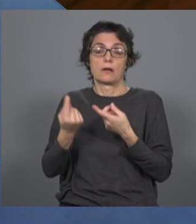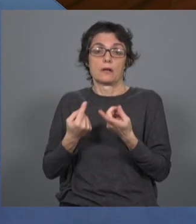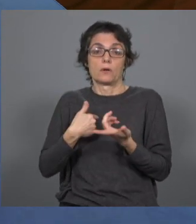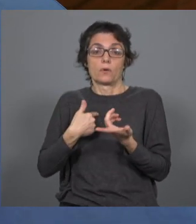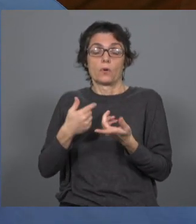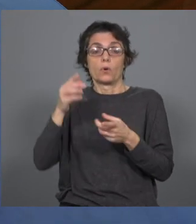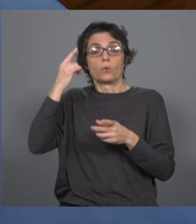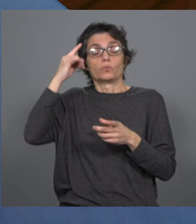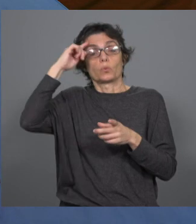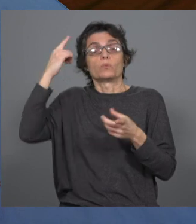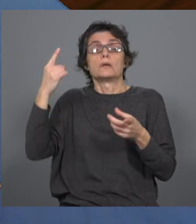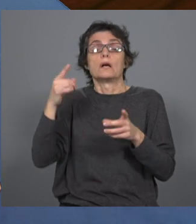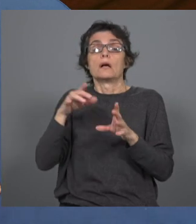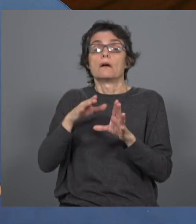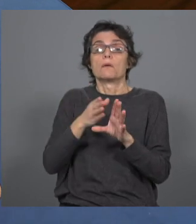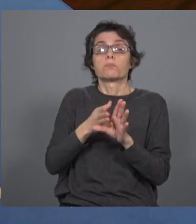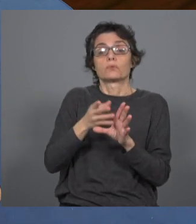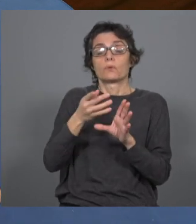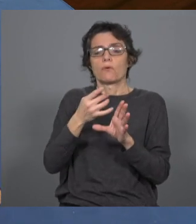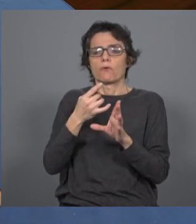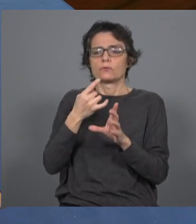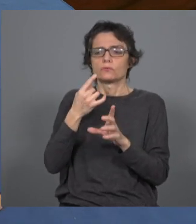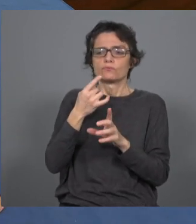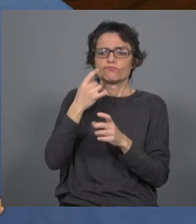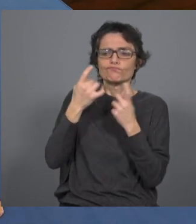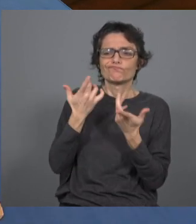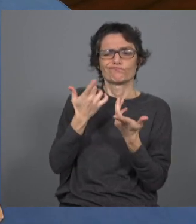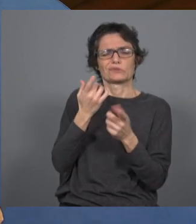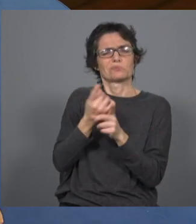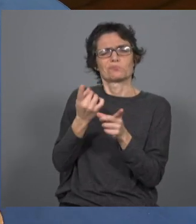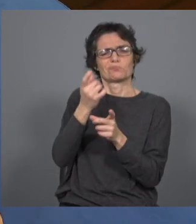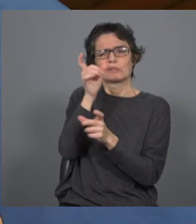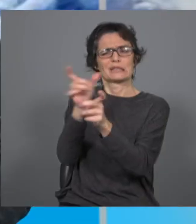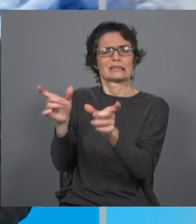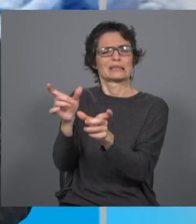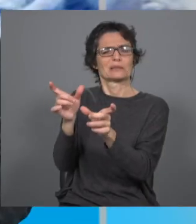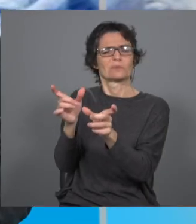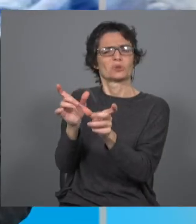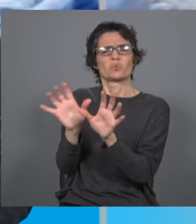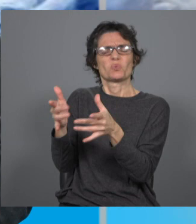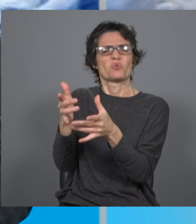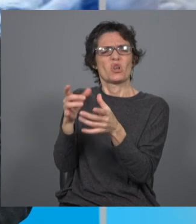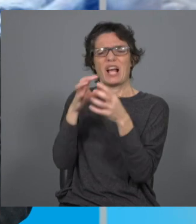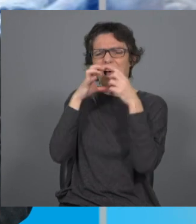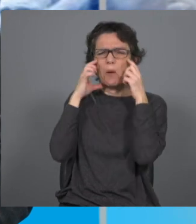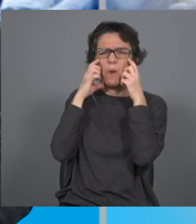a resistência a uma máscara? Porquê que as pessoas no fundo não queriam usar a máscara?